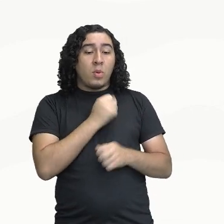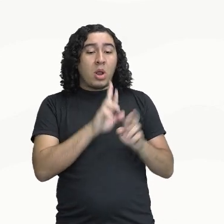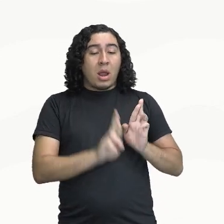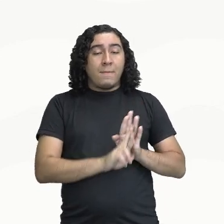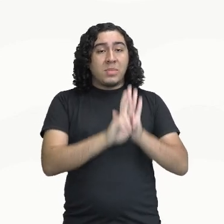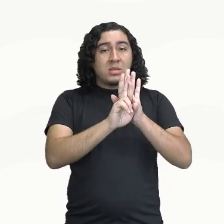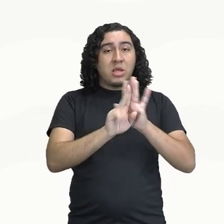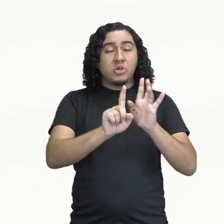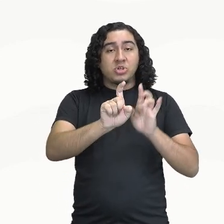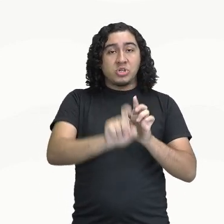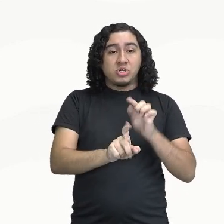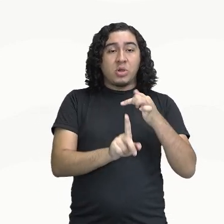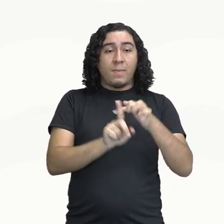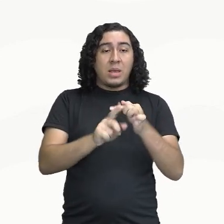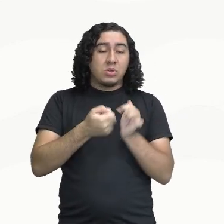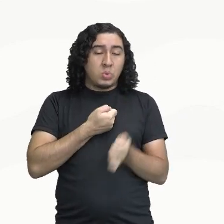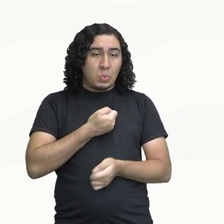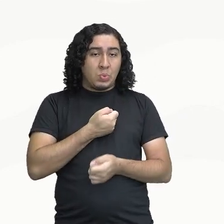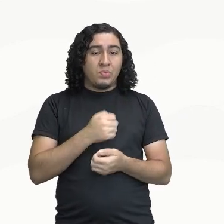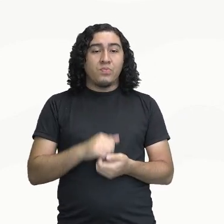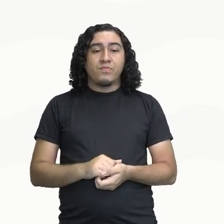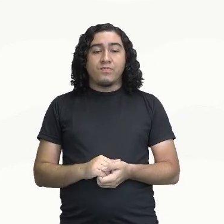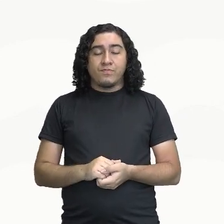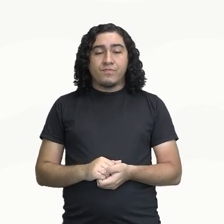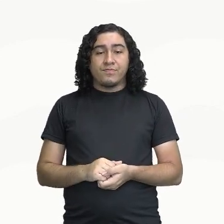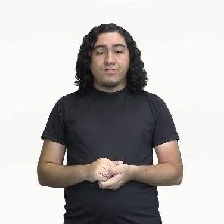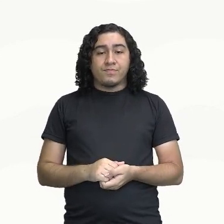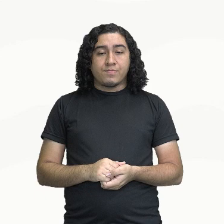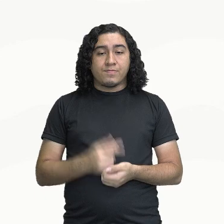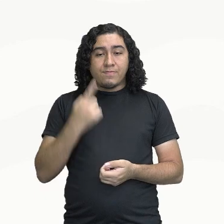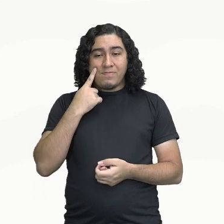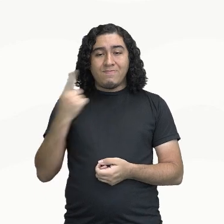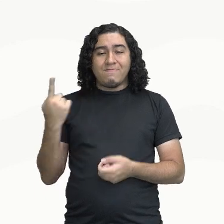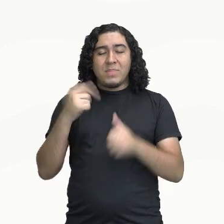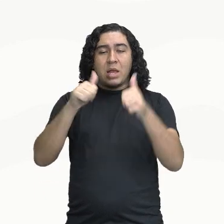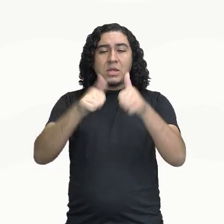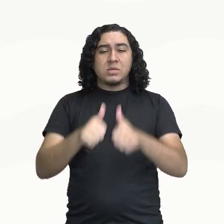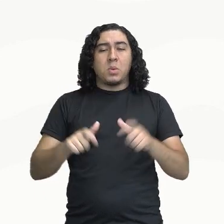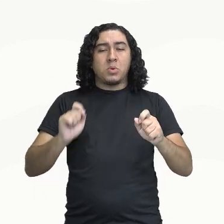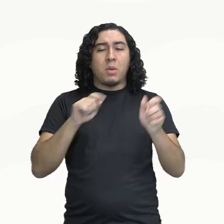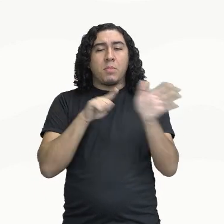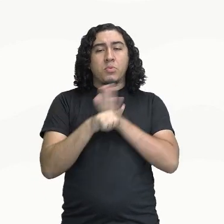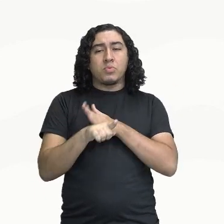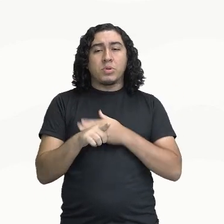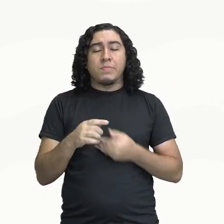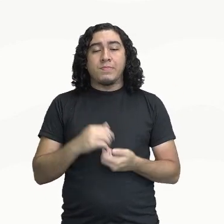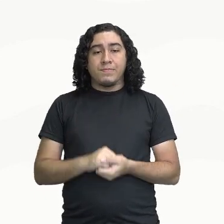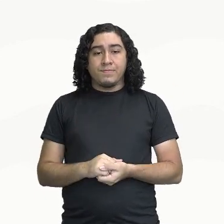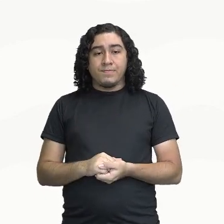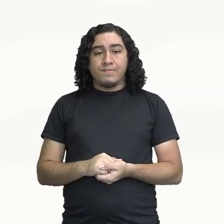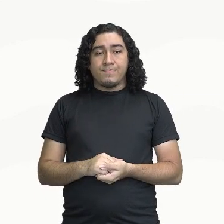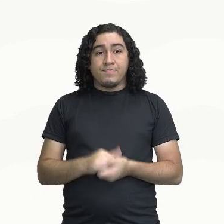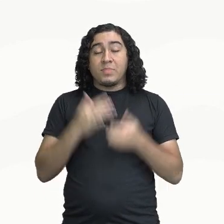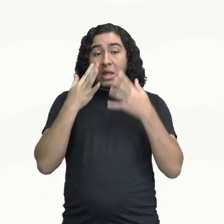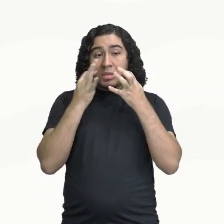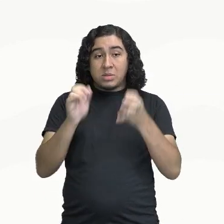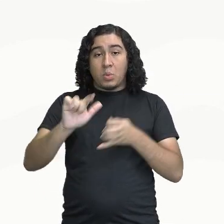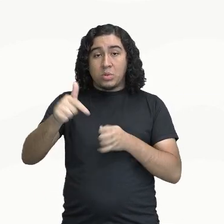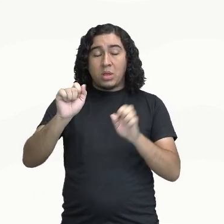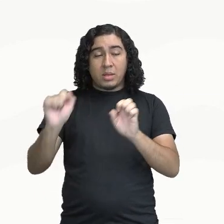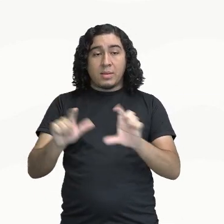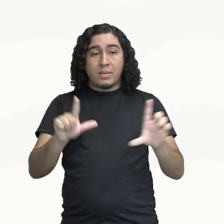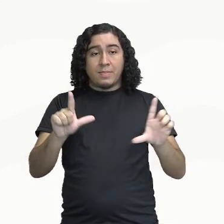um valor numérico, certo? Então, vamos lá verificar o que está pedindo a nossa questão? Atenção, próxima